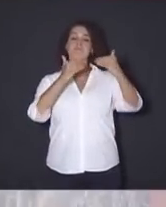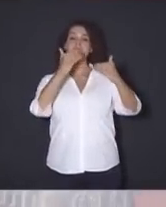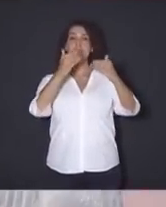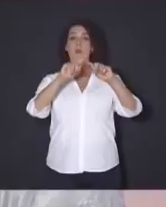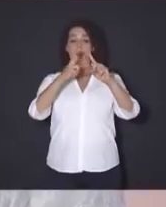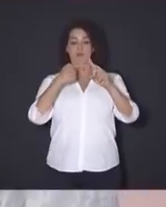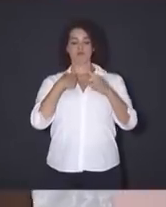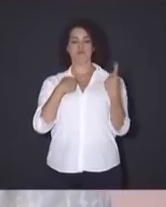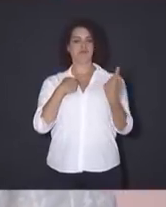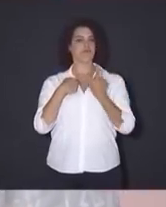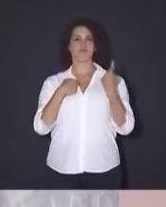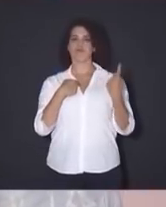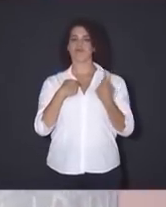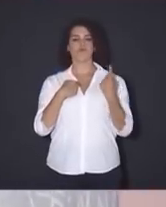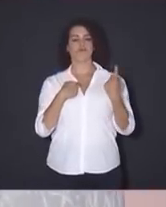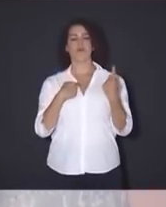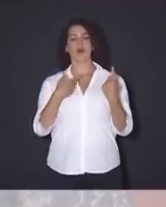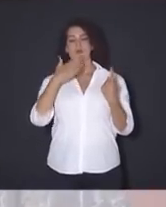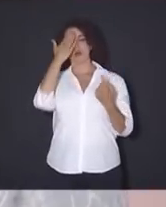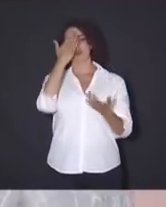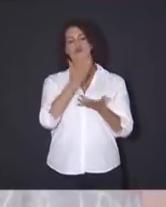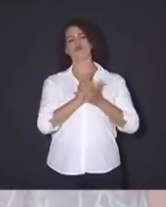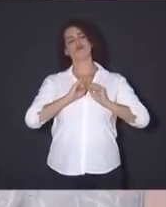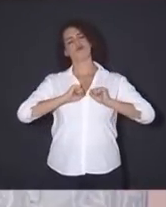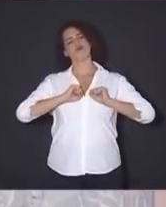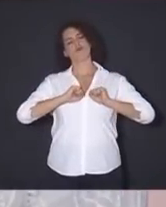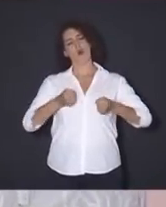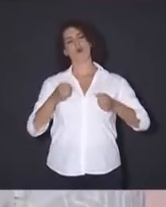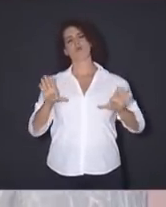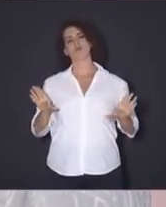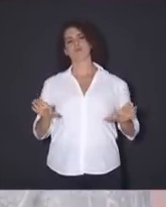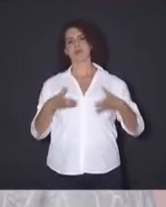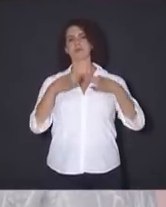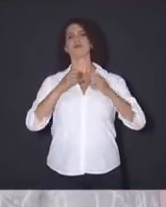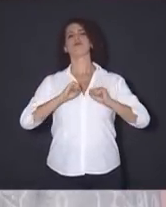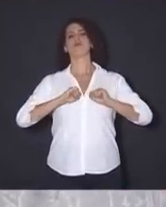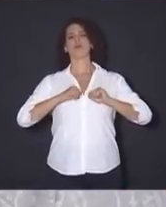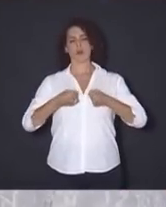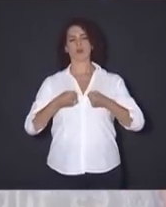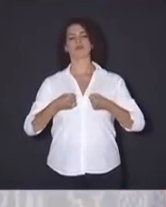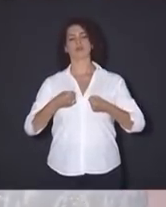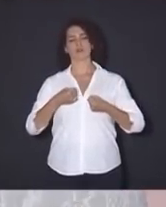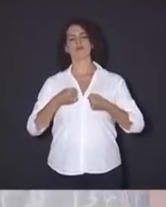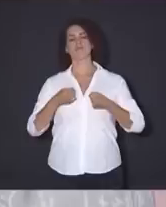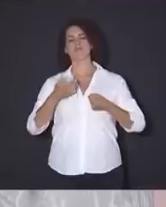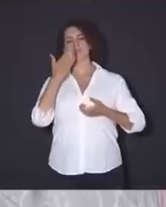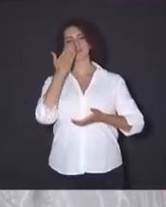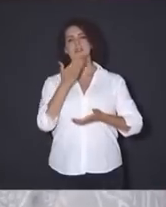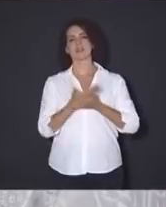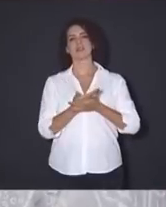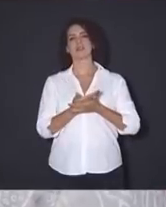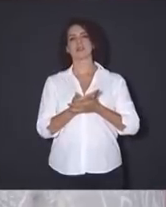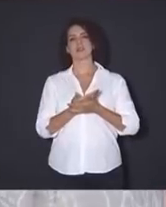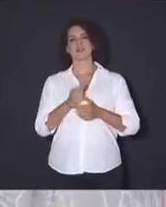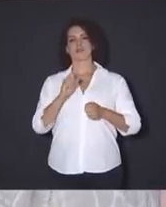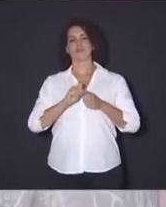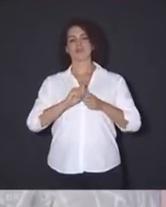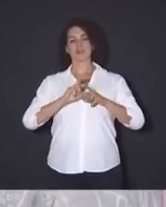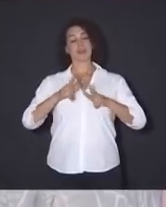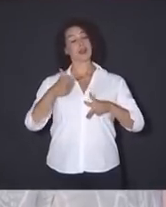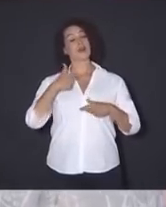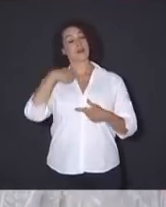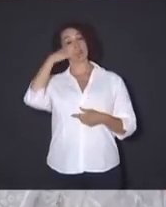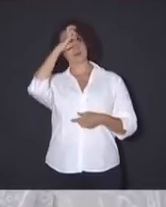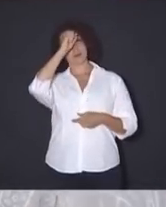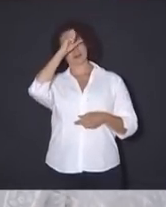força do coletivo e eu sei o quanto isso faz diferença e também tenho aprendido que